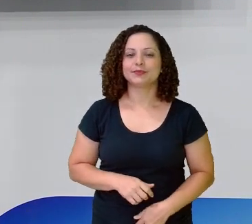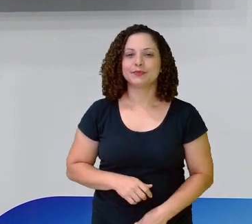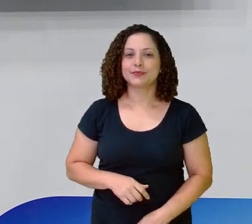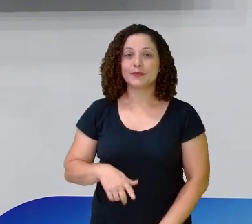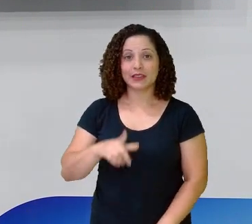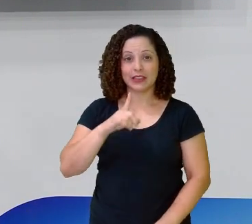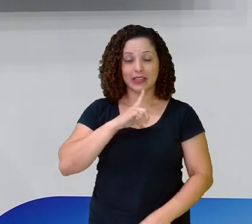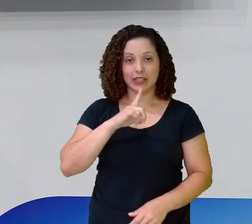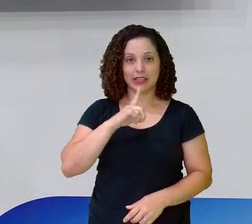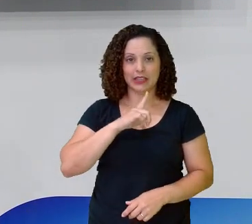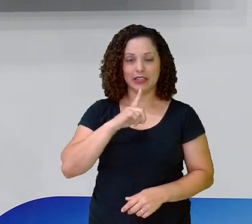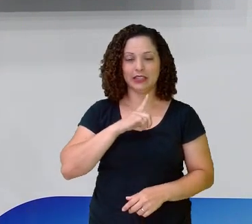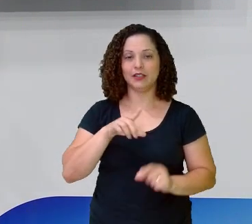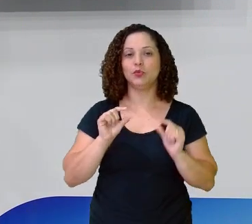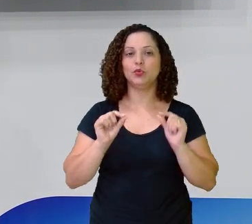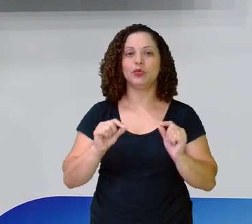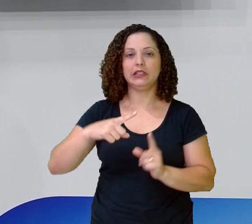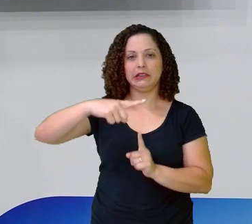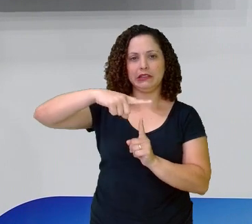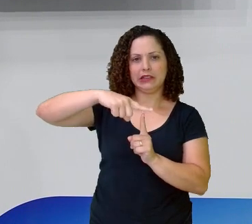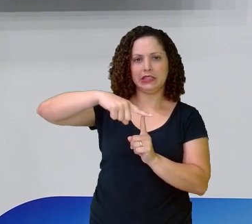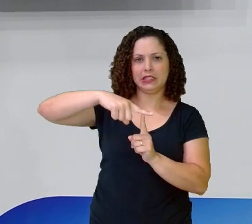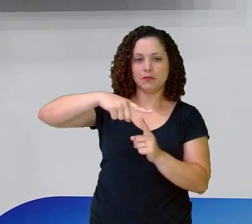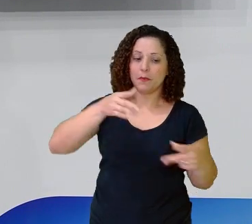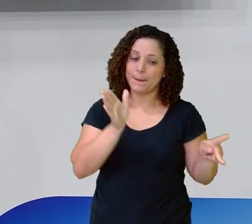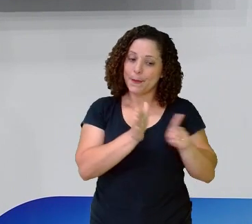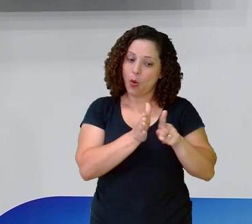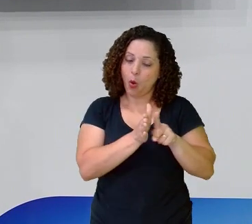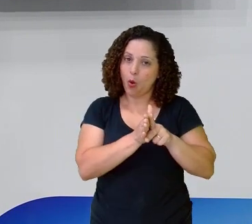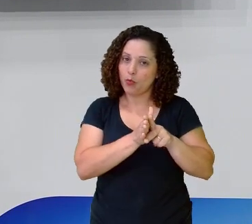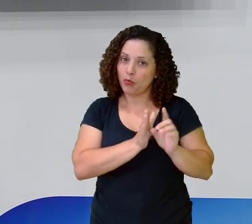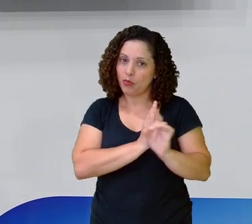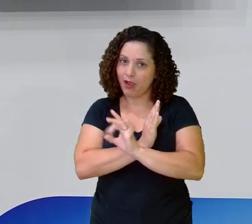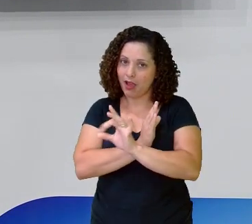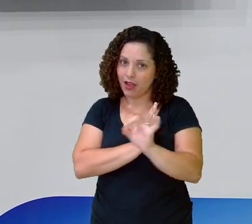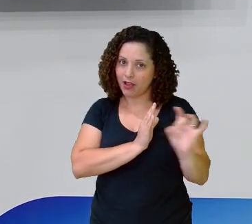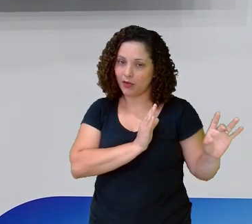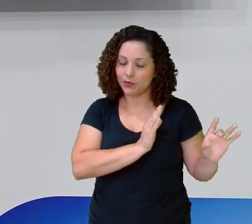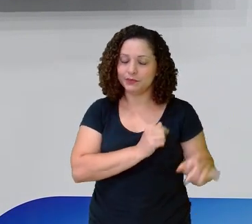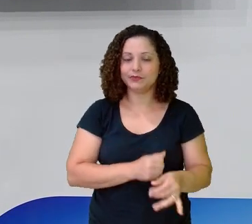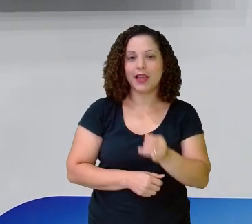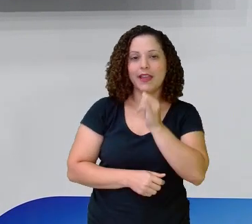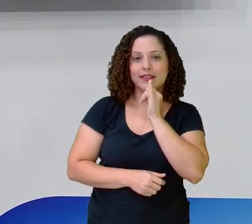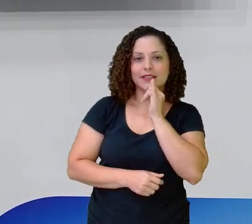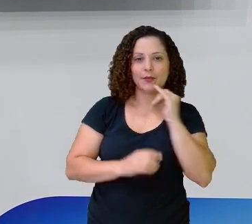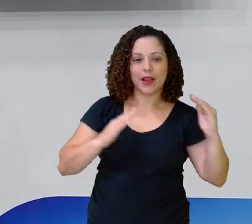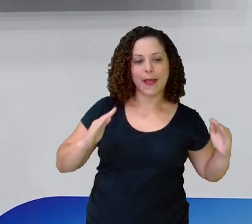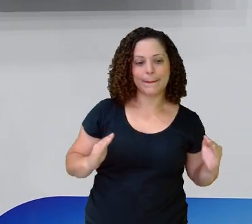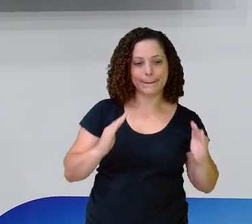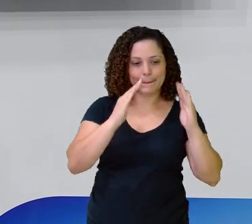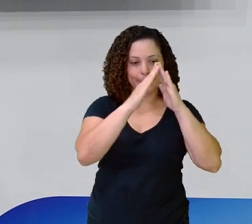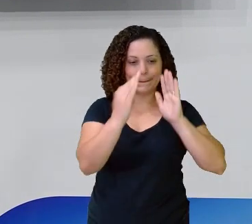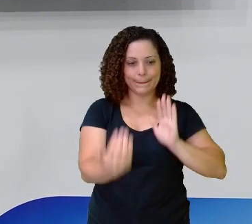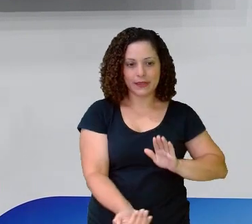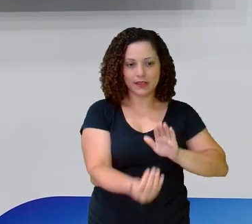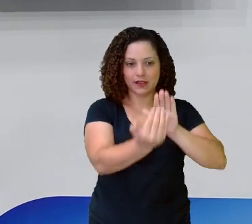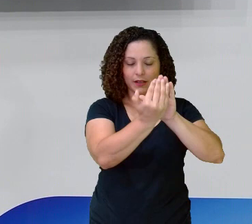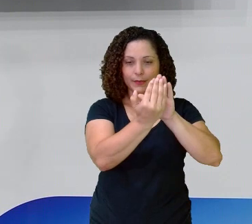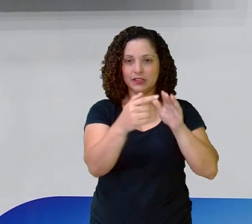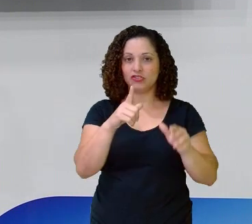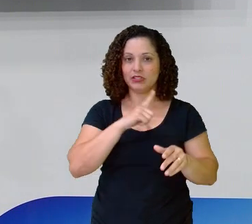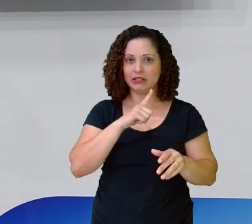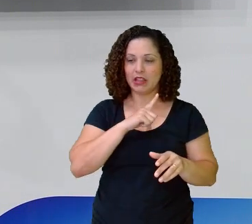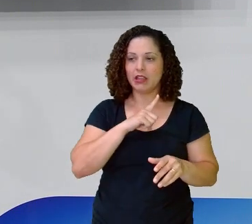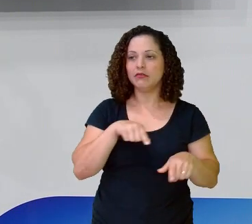Eu tenho um formato específico, que é as pirâmides têm faces triangulares.